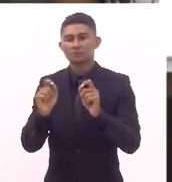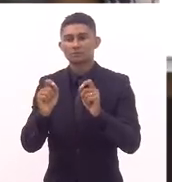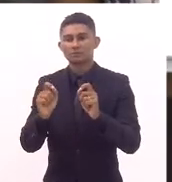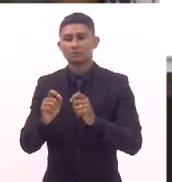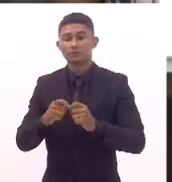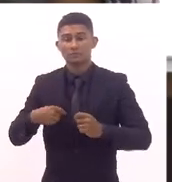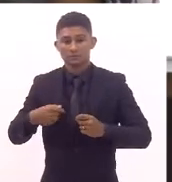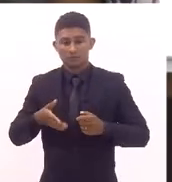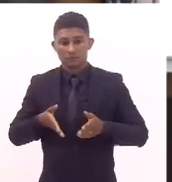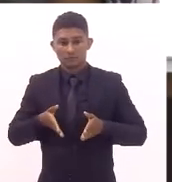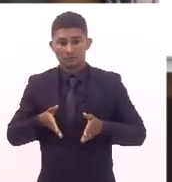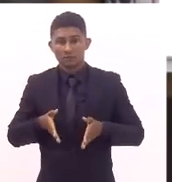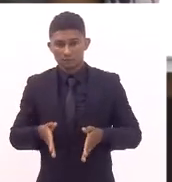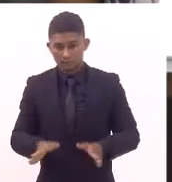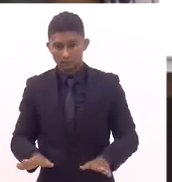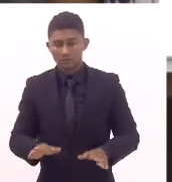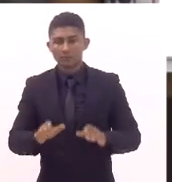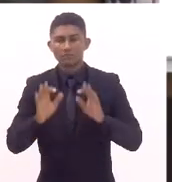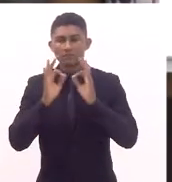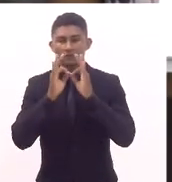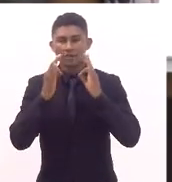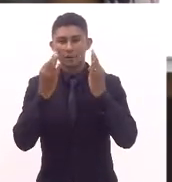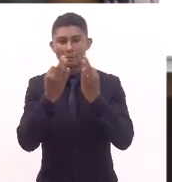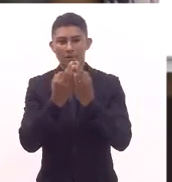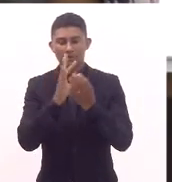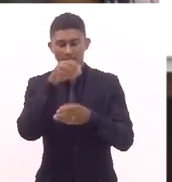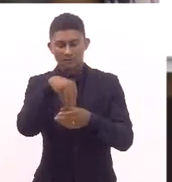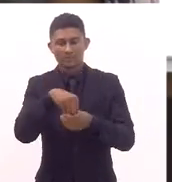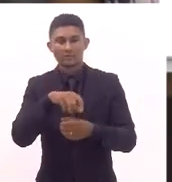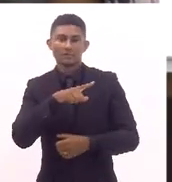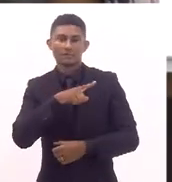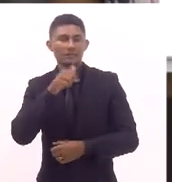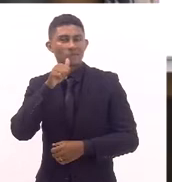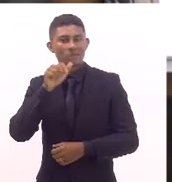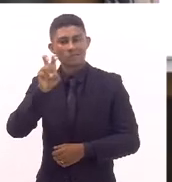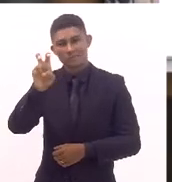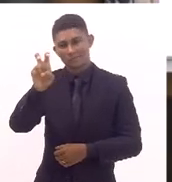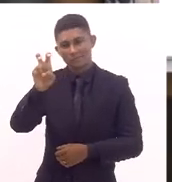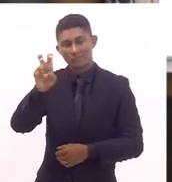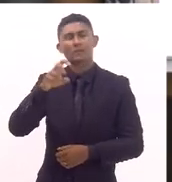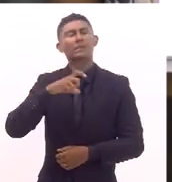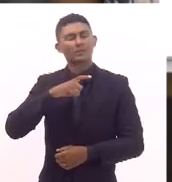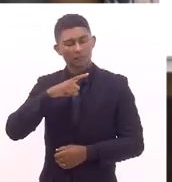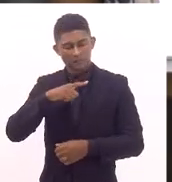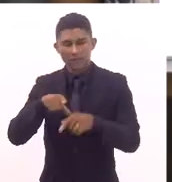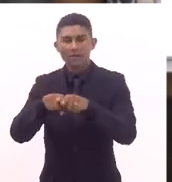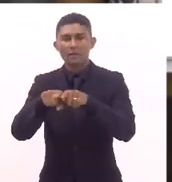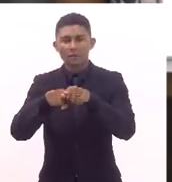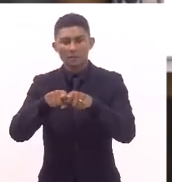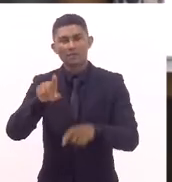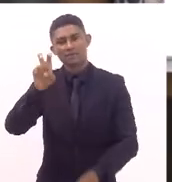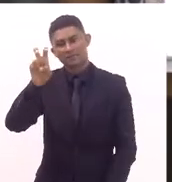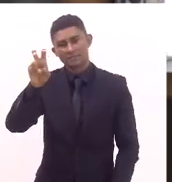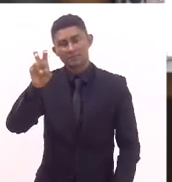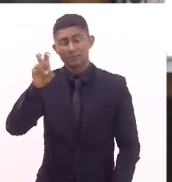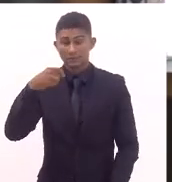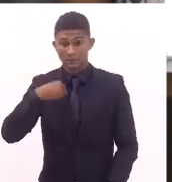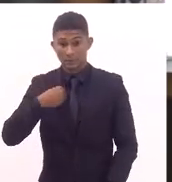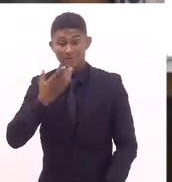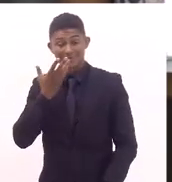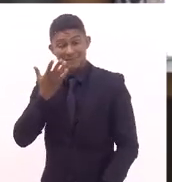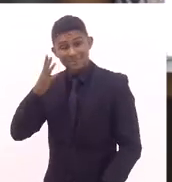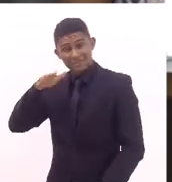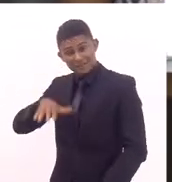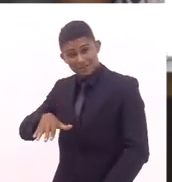nasci Numa família tem cinco mulheres eu uso 15 e mais desde cedo